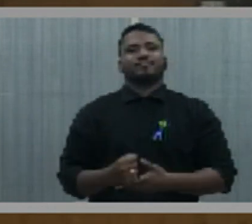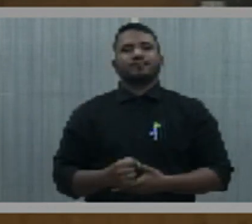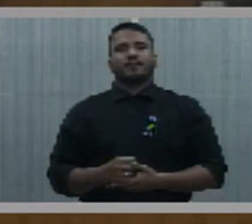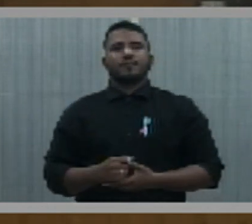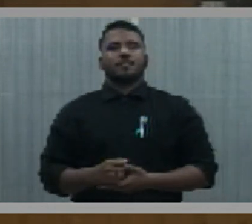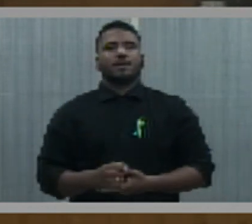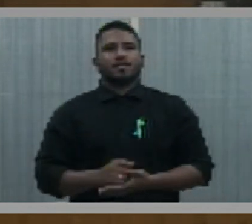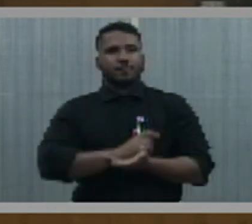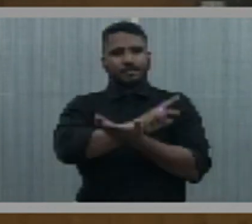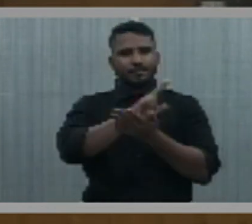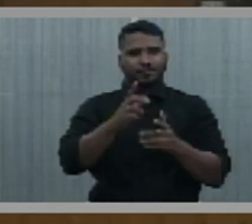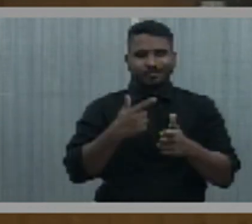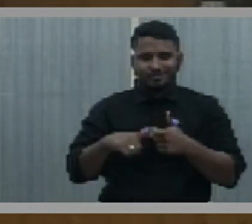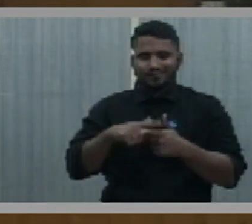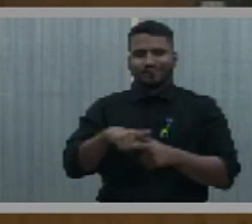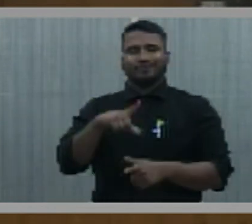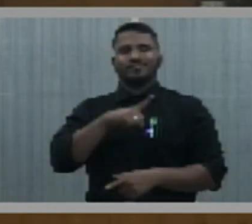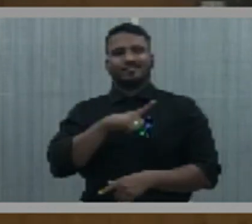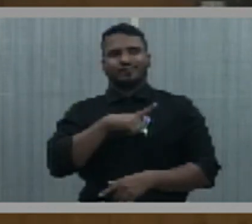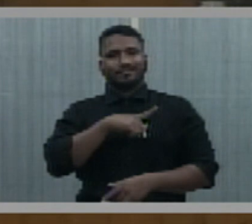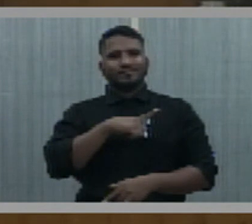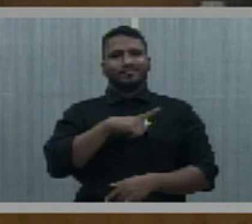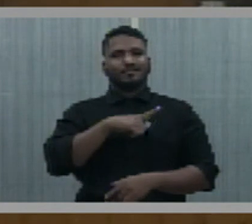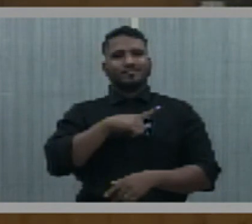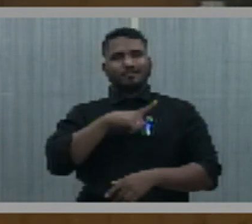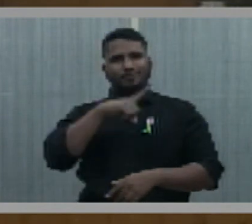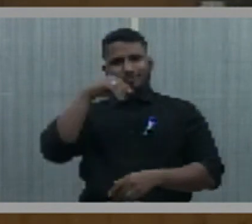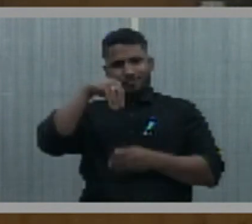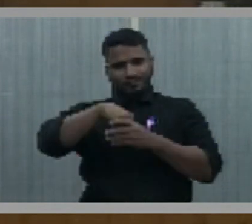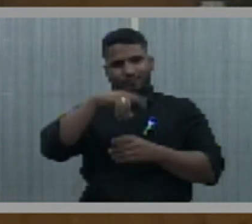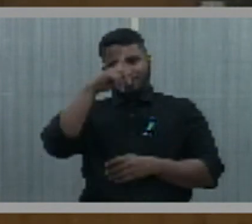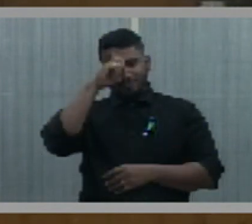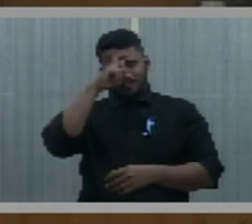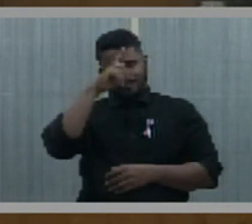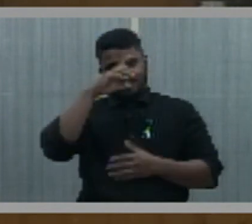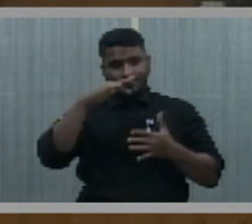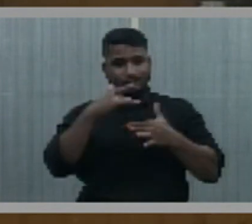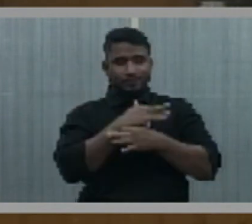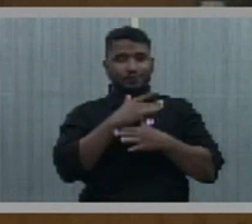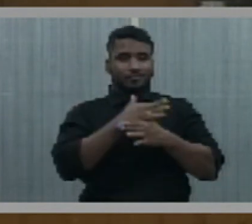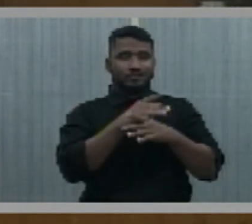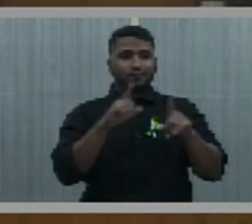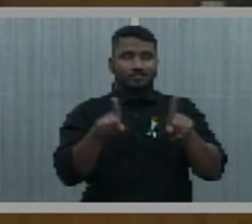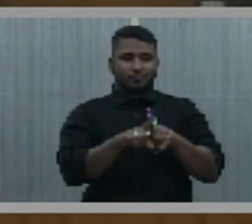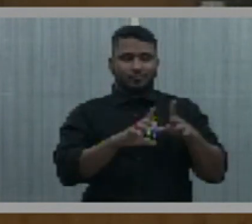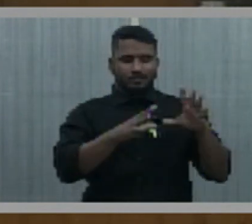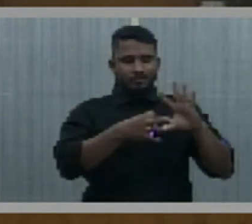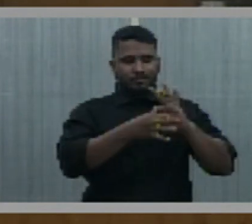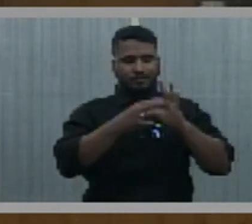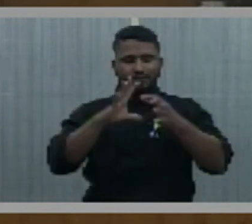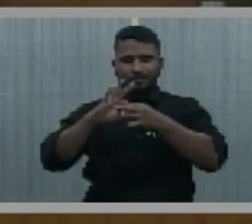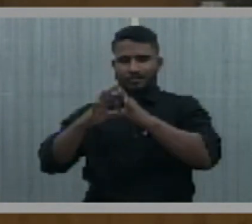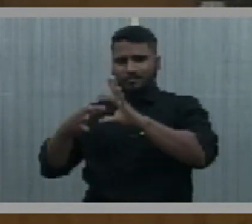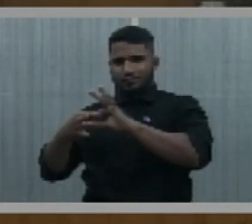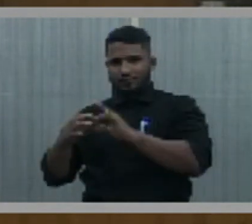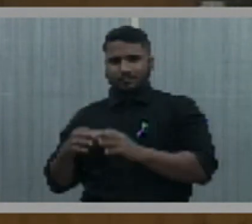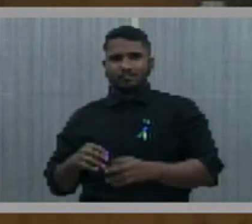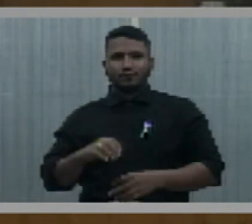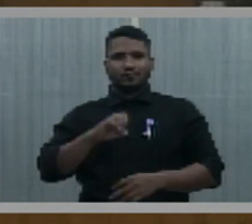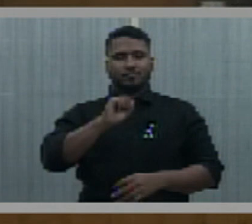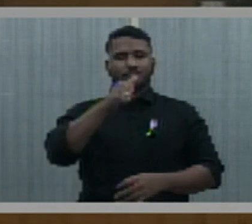quanto descaso existia naqueles hospitais. Corrente tão distante,